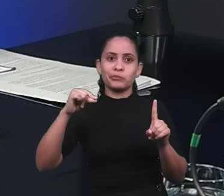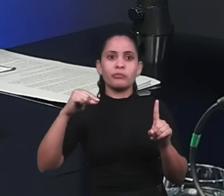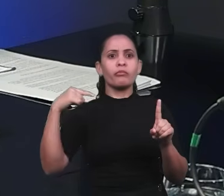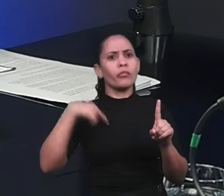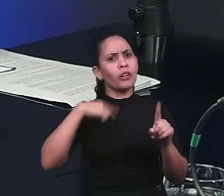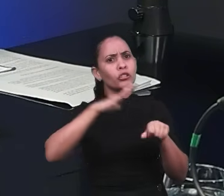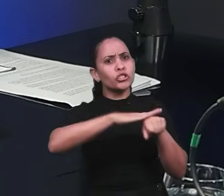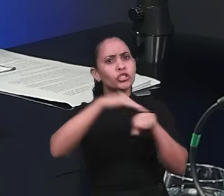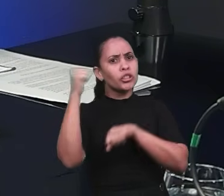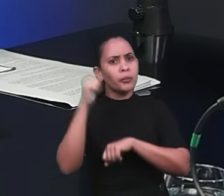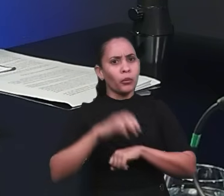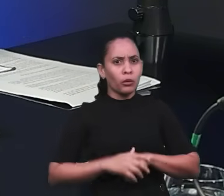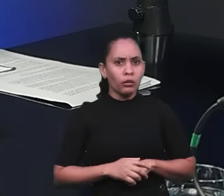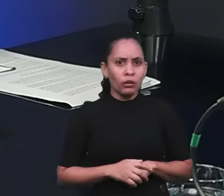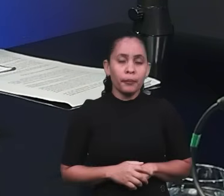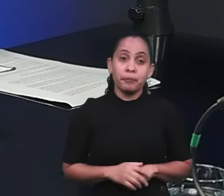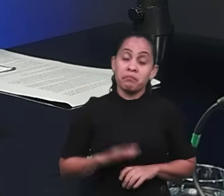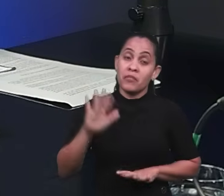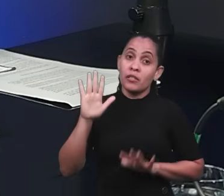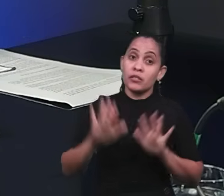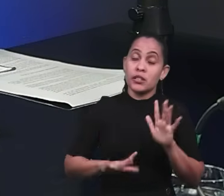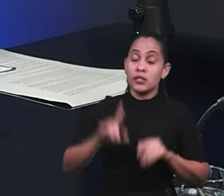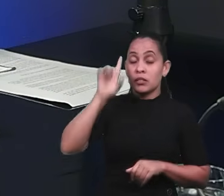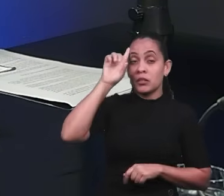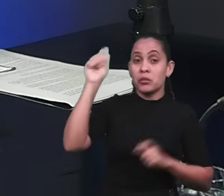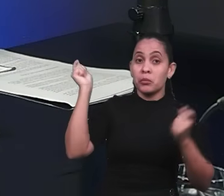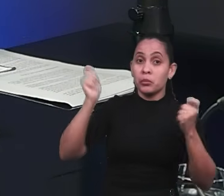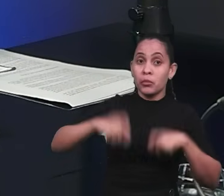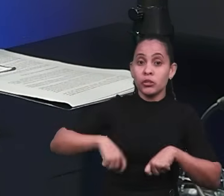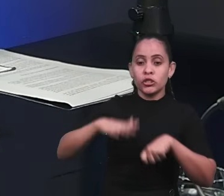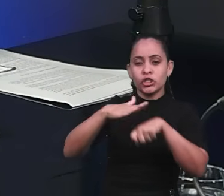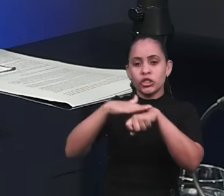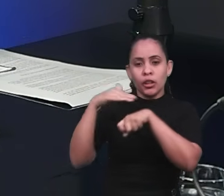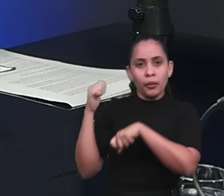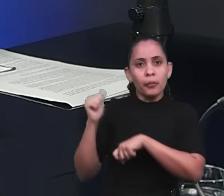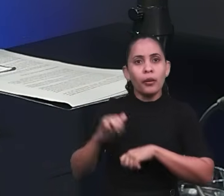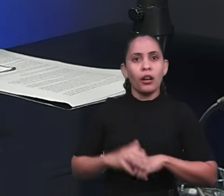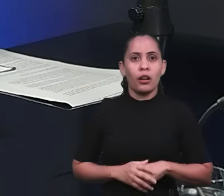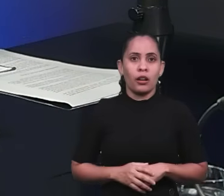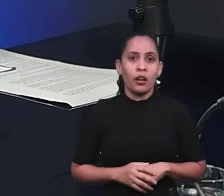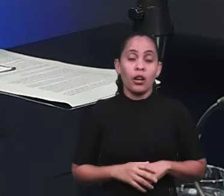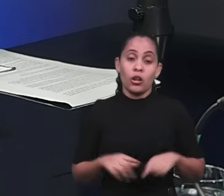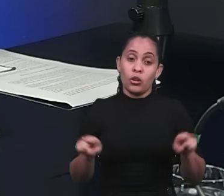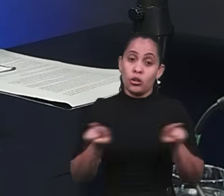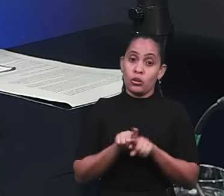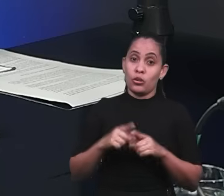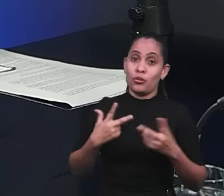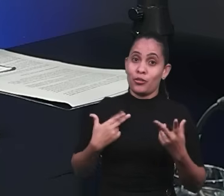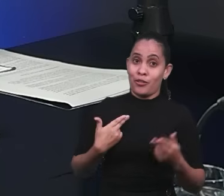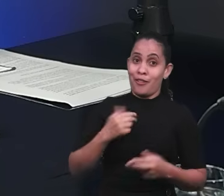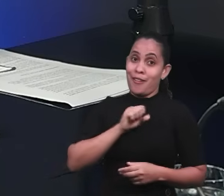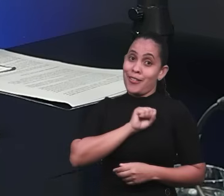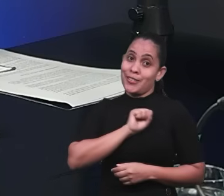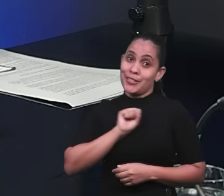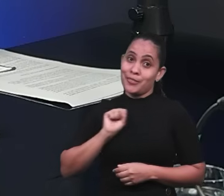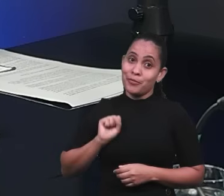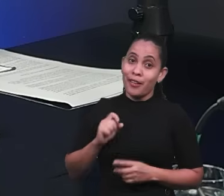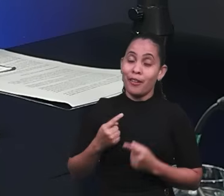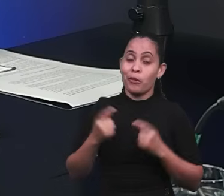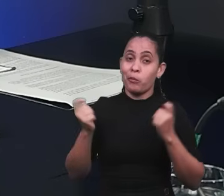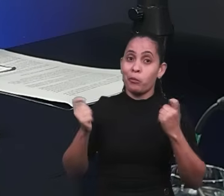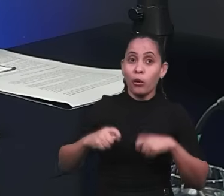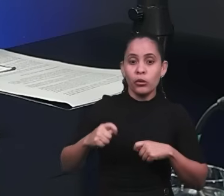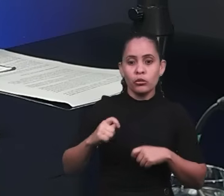pode chamar, às vezes, quando a pessoa está na tenra idade, como Samuel, ou numa idade já madura,